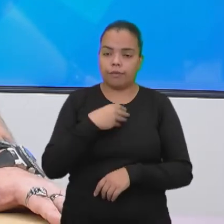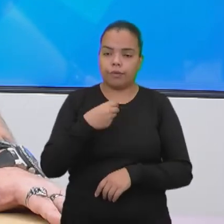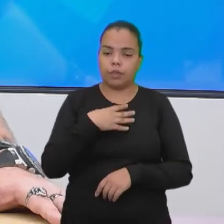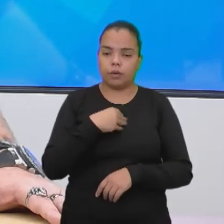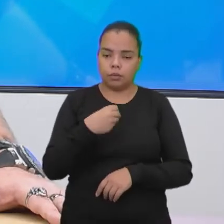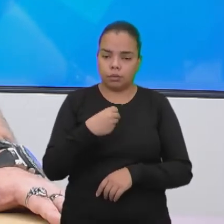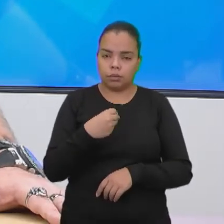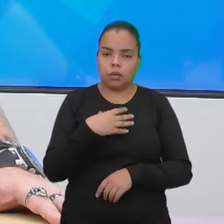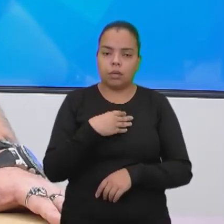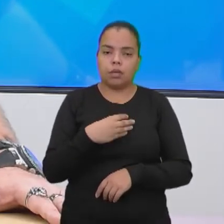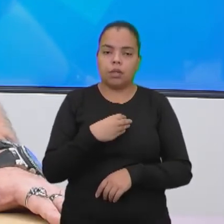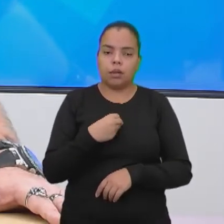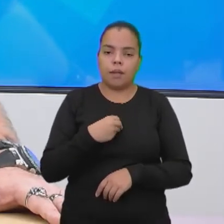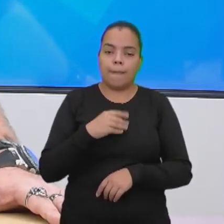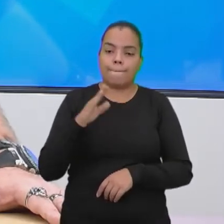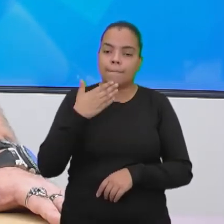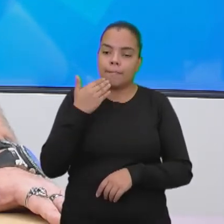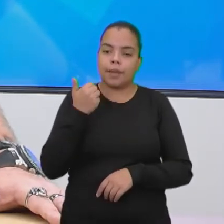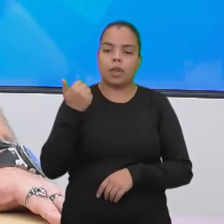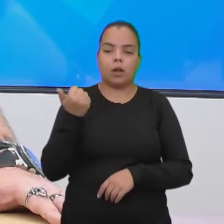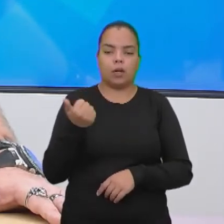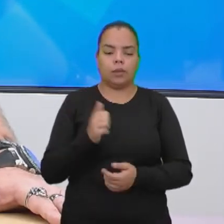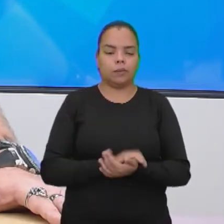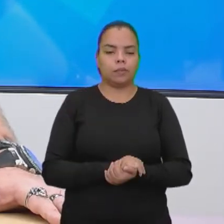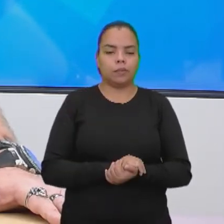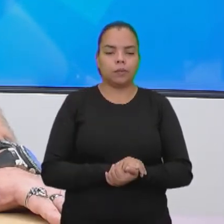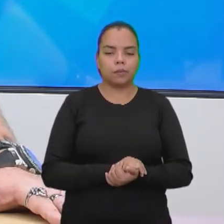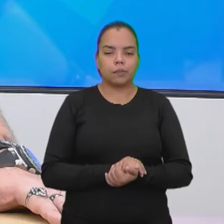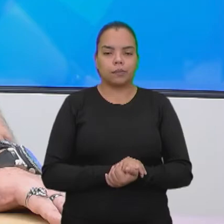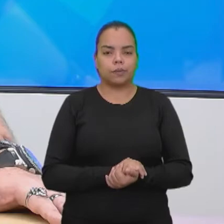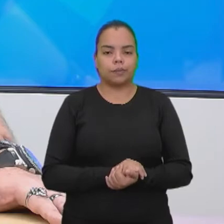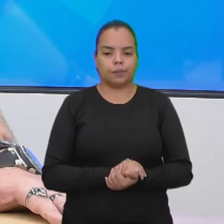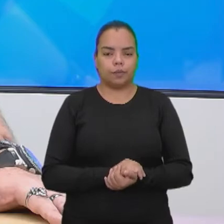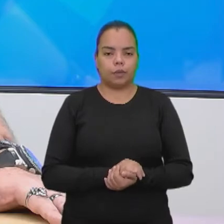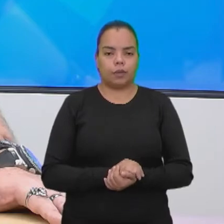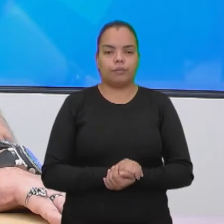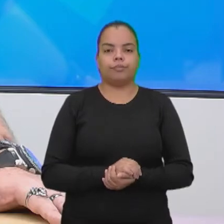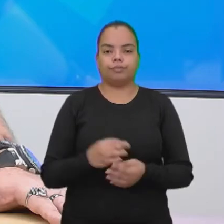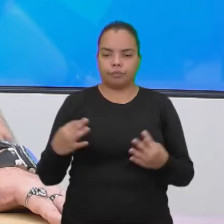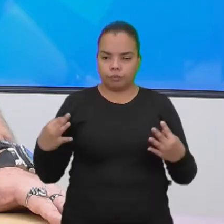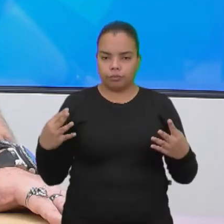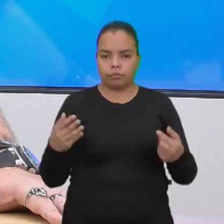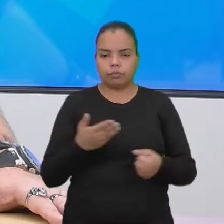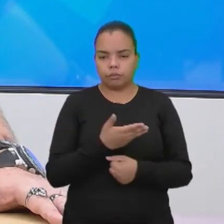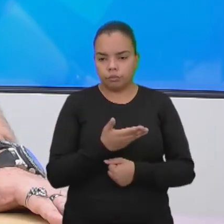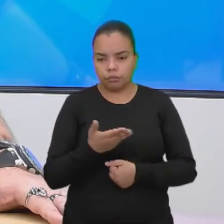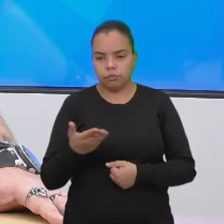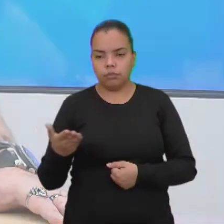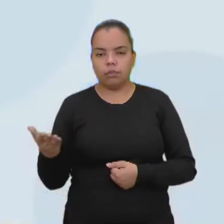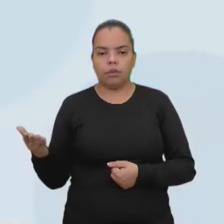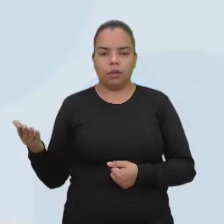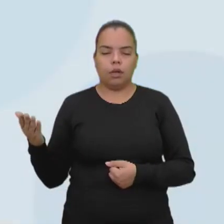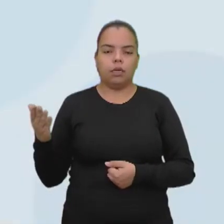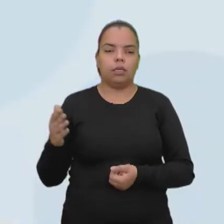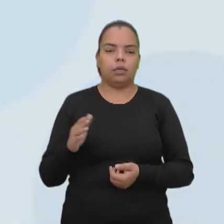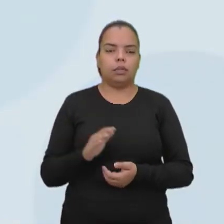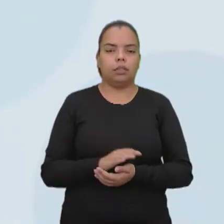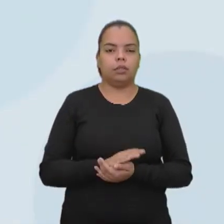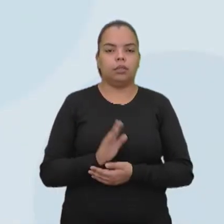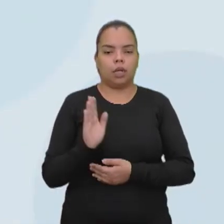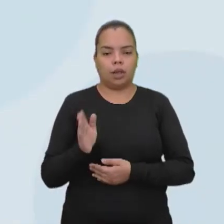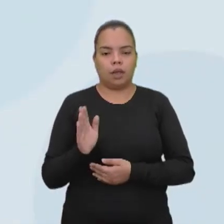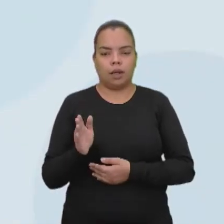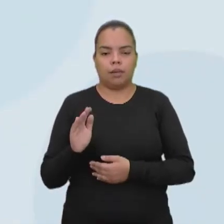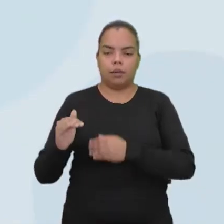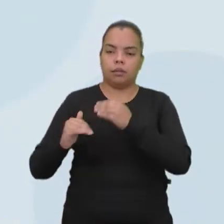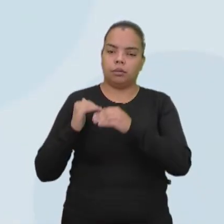trabalho propício para elas, tá certo? Então os números aí, eles são números até bem superiores aí do que a gente apresenta aí no mundo,